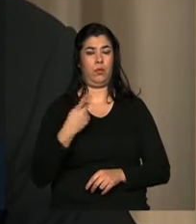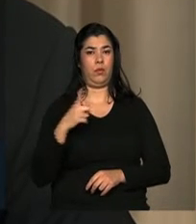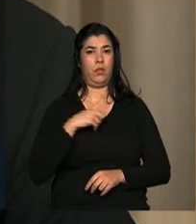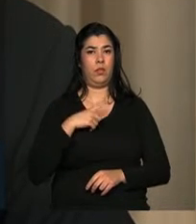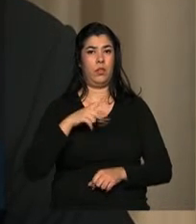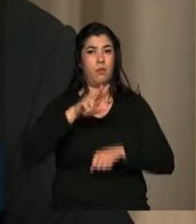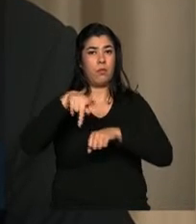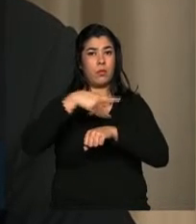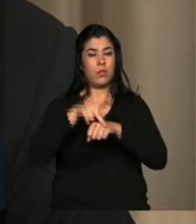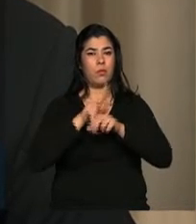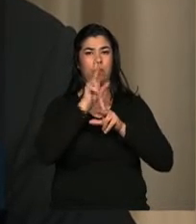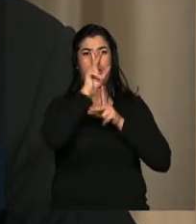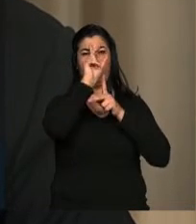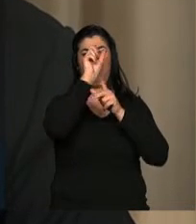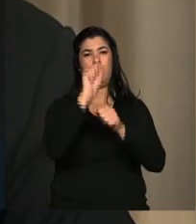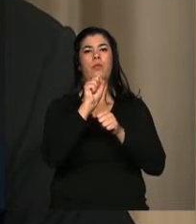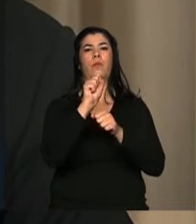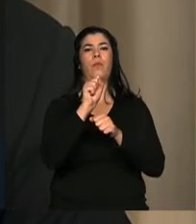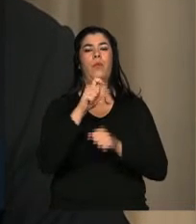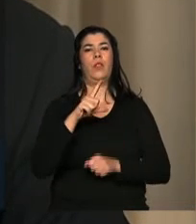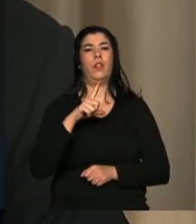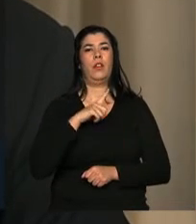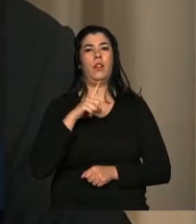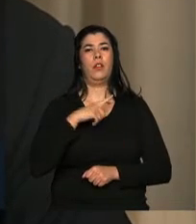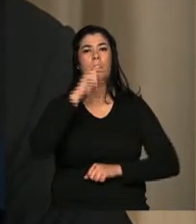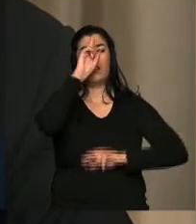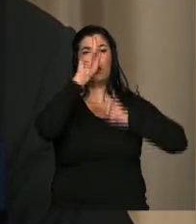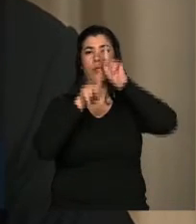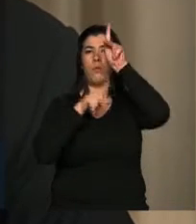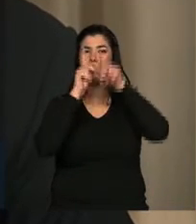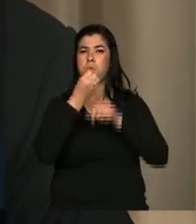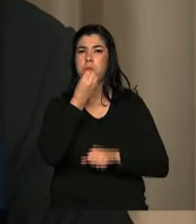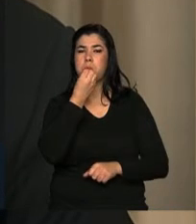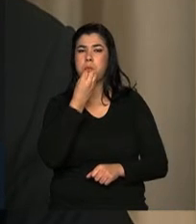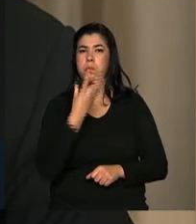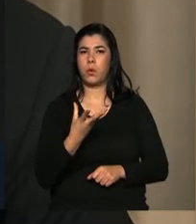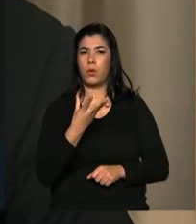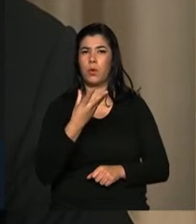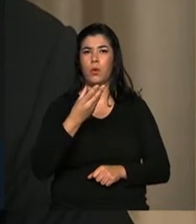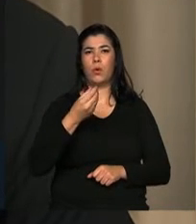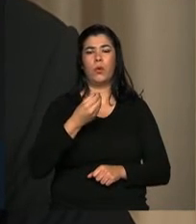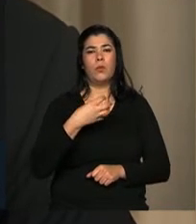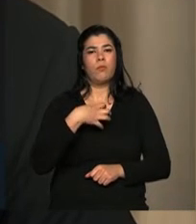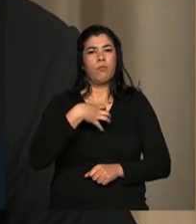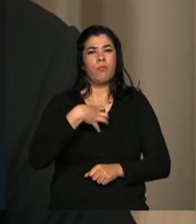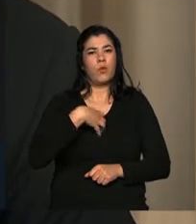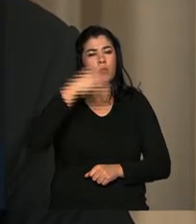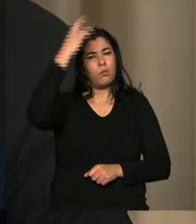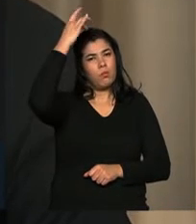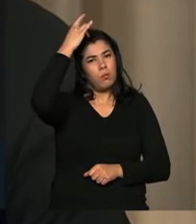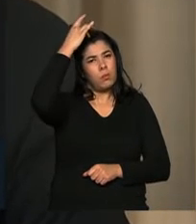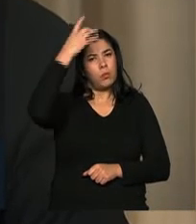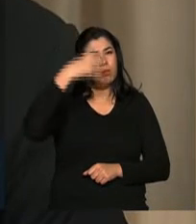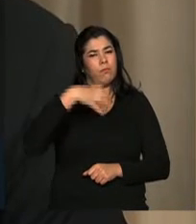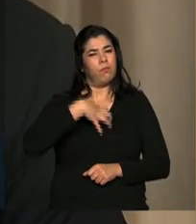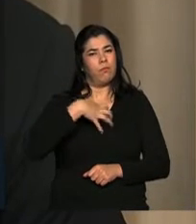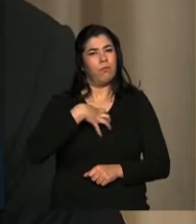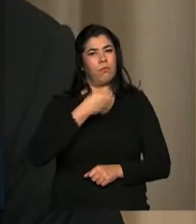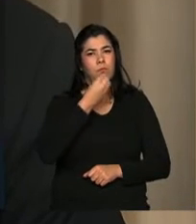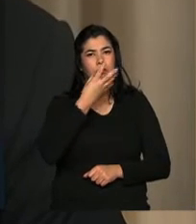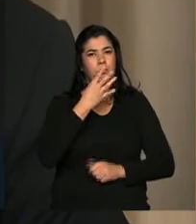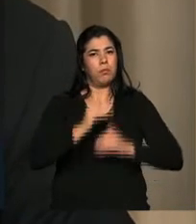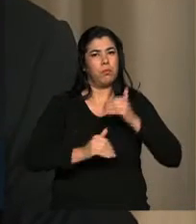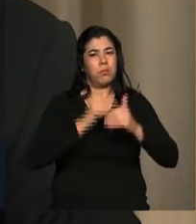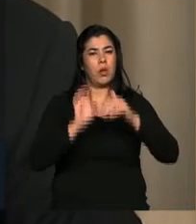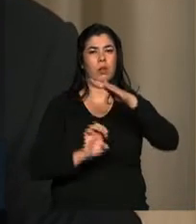democracias fortes, com um povo generoso, com espírito empresarial. Nossos cientistas,